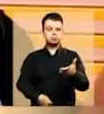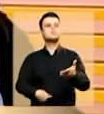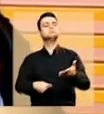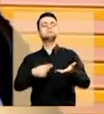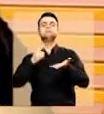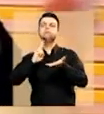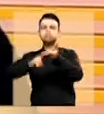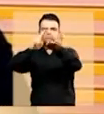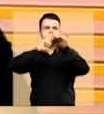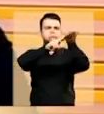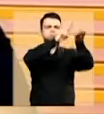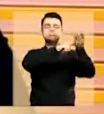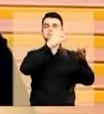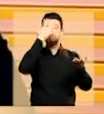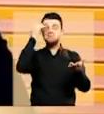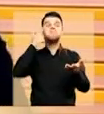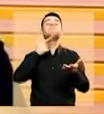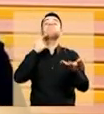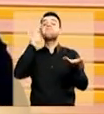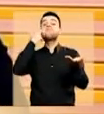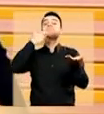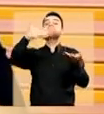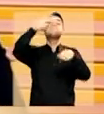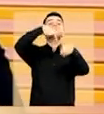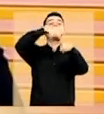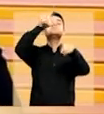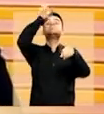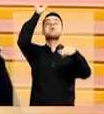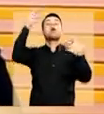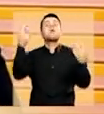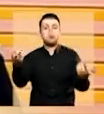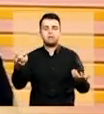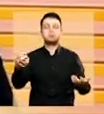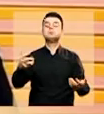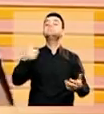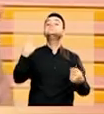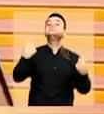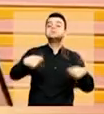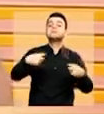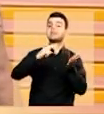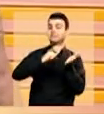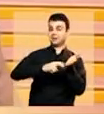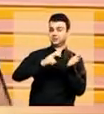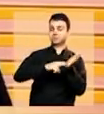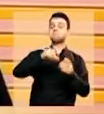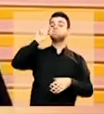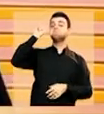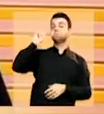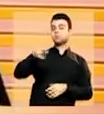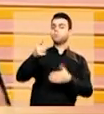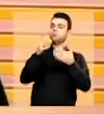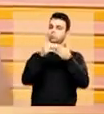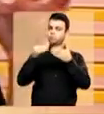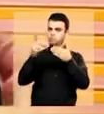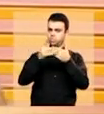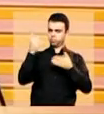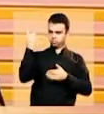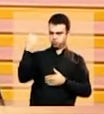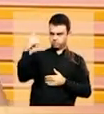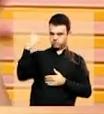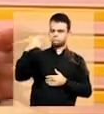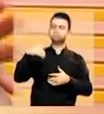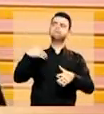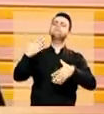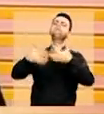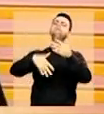ficar com recebê-lo. isso? Exato. Aí você paga mais uma taxa de $1.000 e no final do programa, quando está tudo